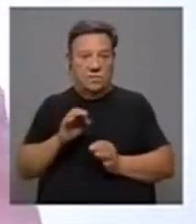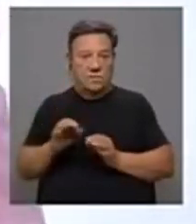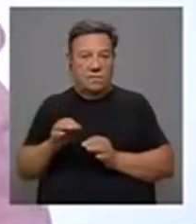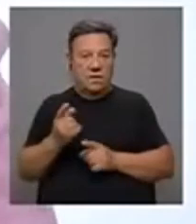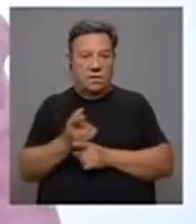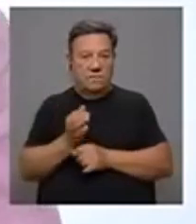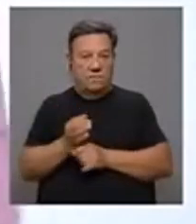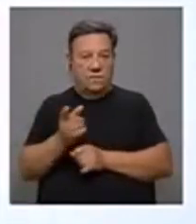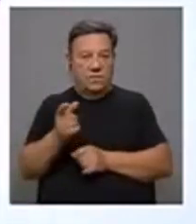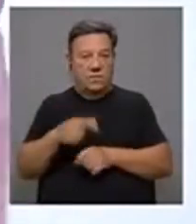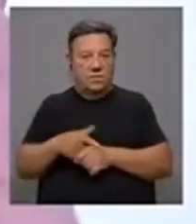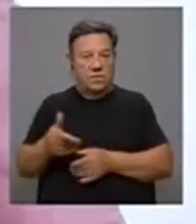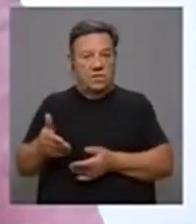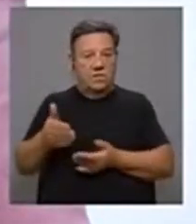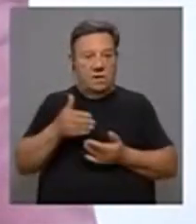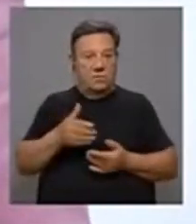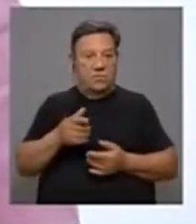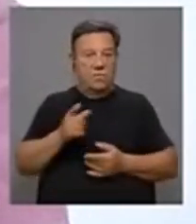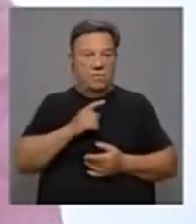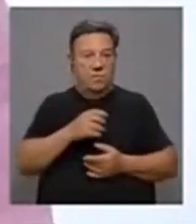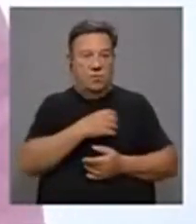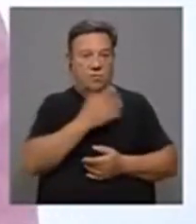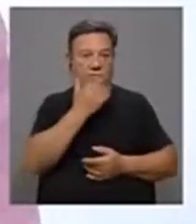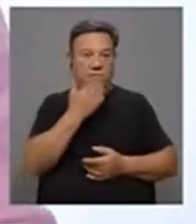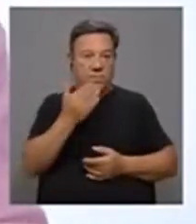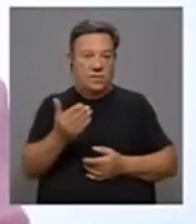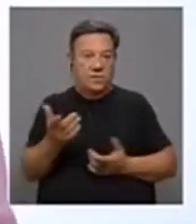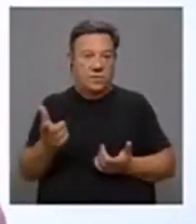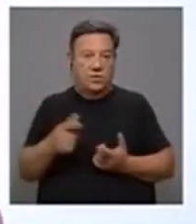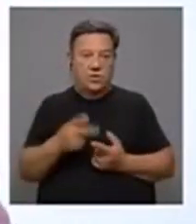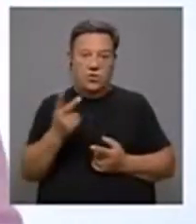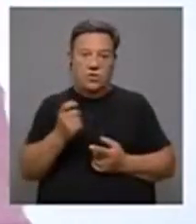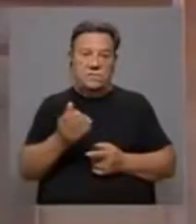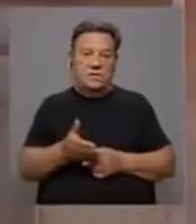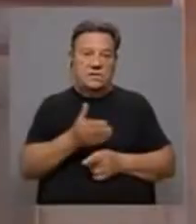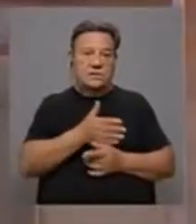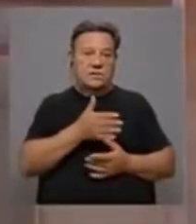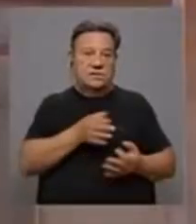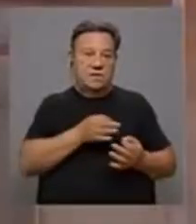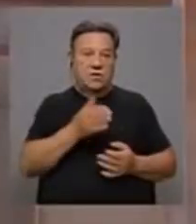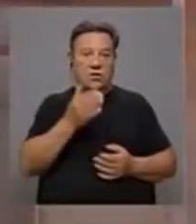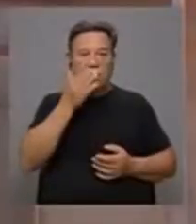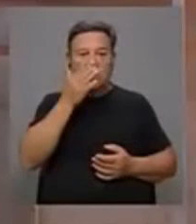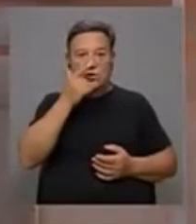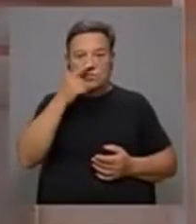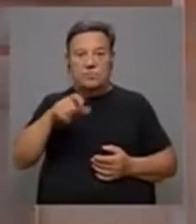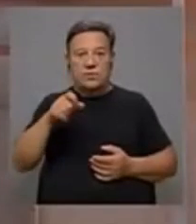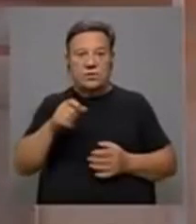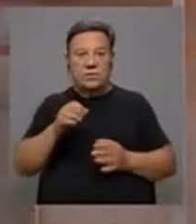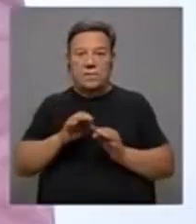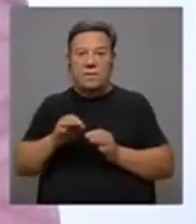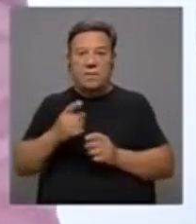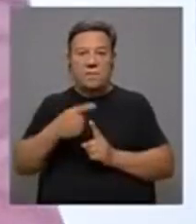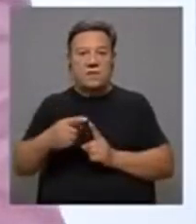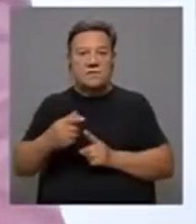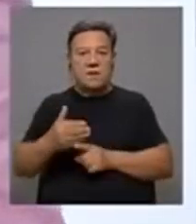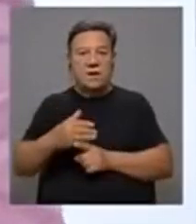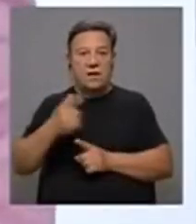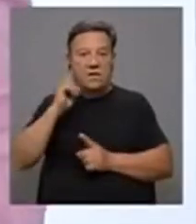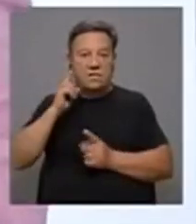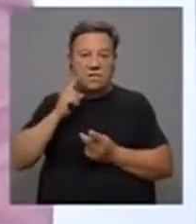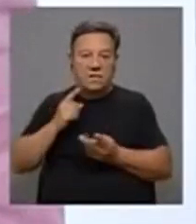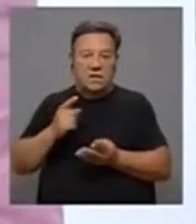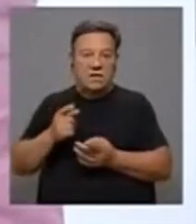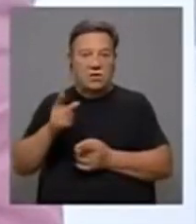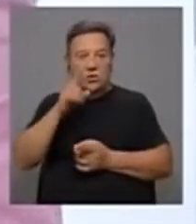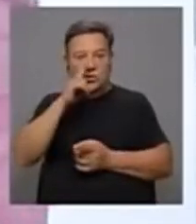essas comemorações com tempo, quando o próprio clube pediu, com 2 meses de antecedência. Escolheu preparar com 1 semana de antecedência ou com 1 dia de antecedência.